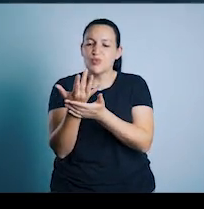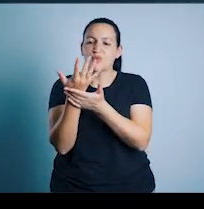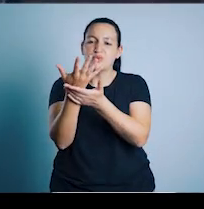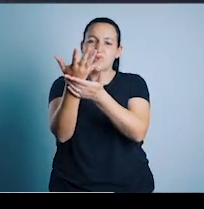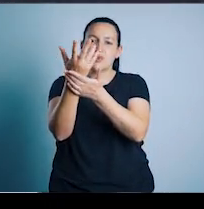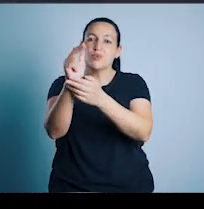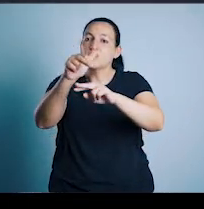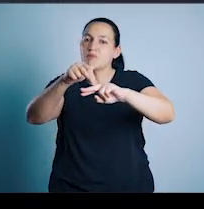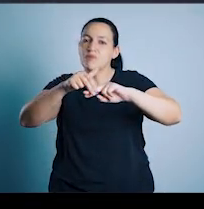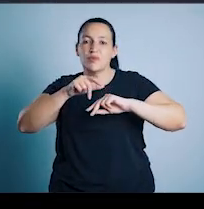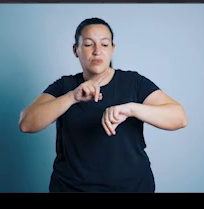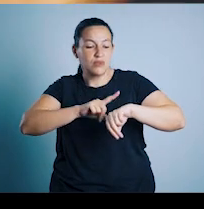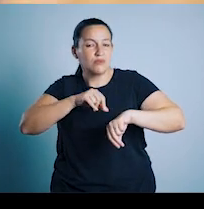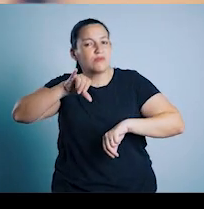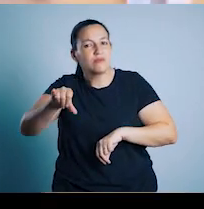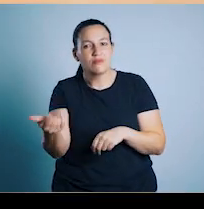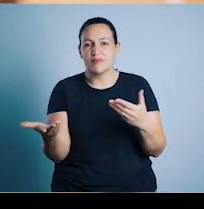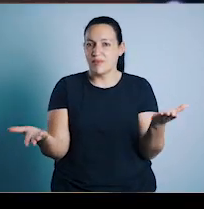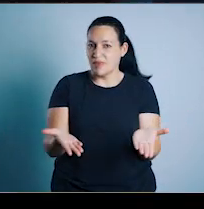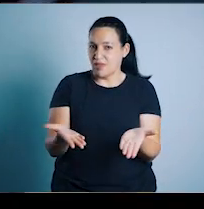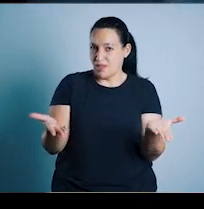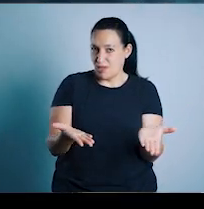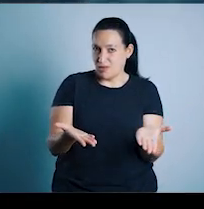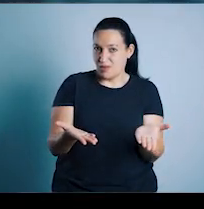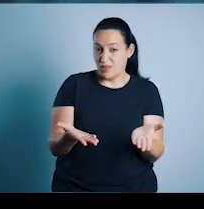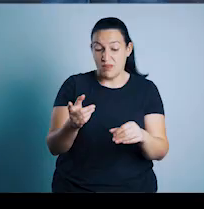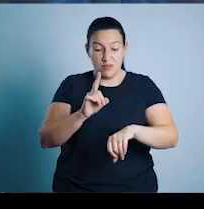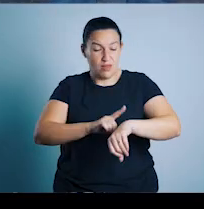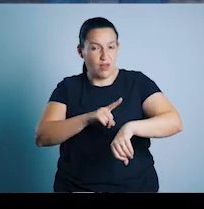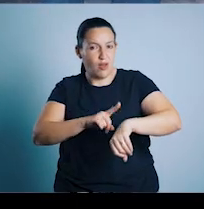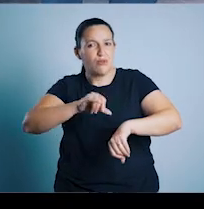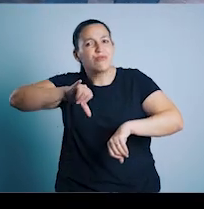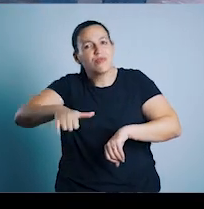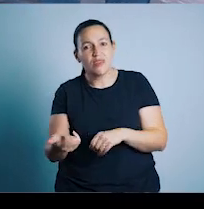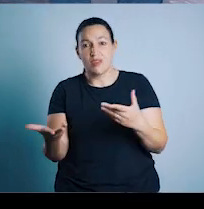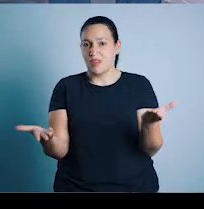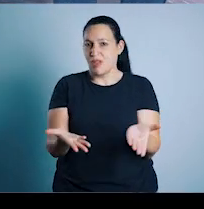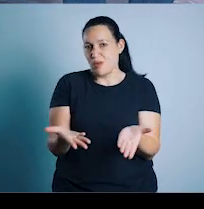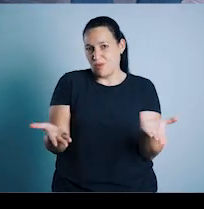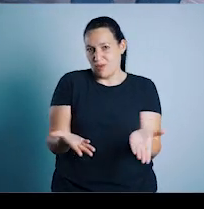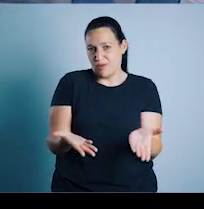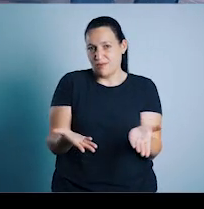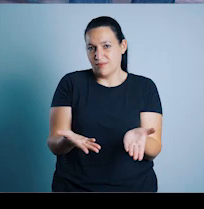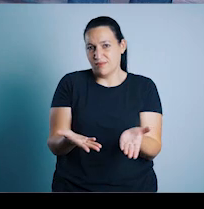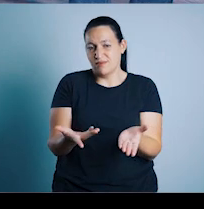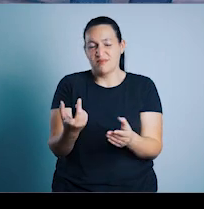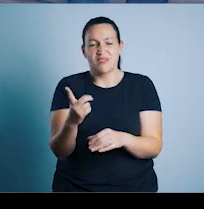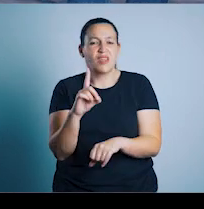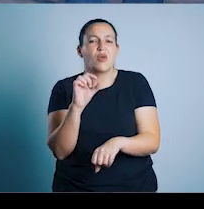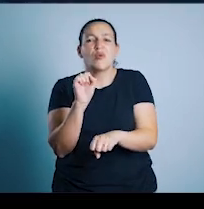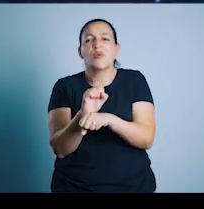Por isso nosso tempo é hoje, nossa hora é agora.